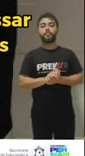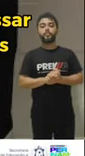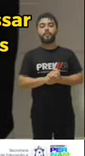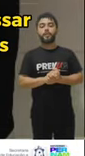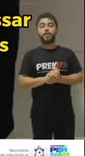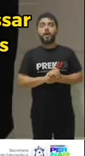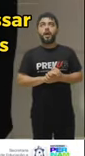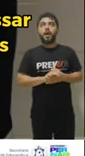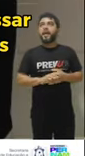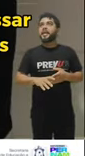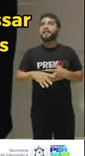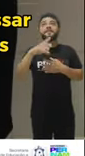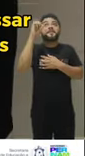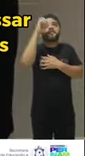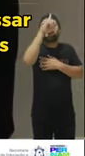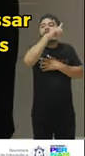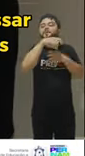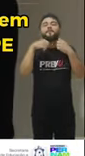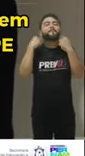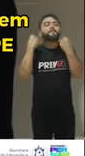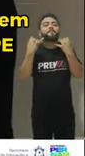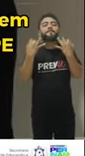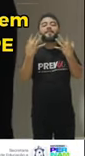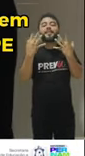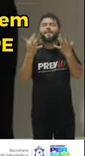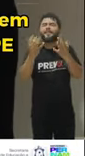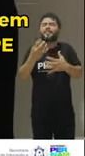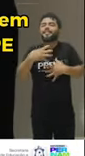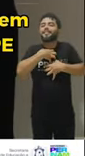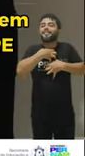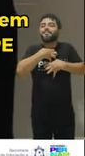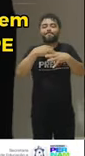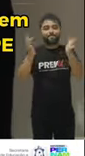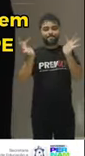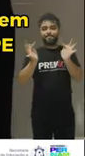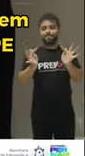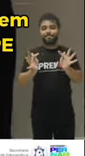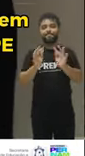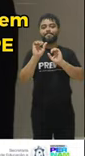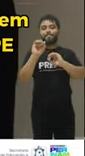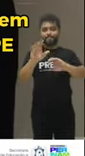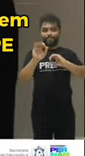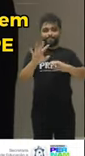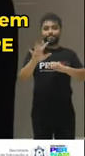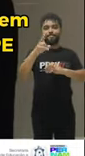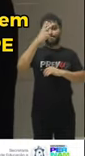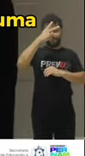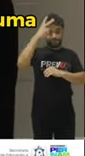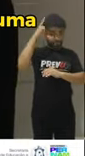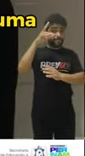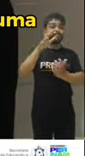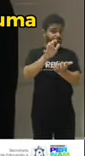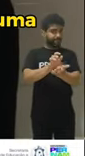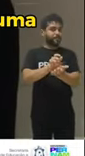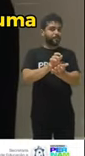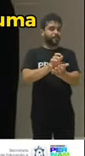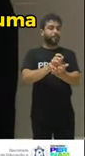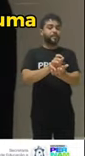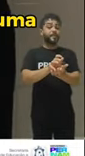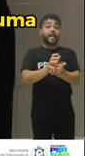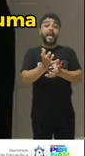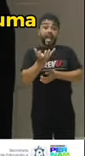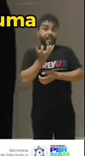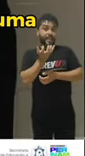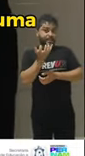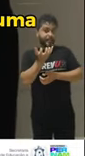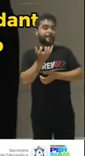não tenho como expressar somente em palavras a felicidade que tenho em lecionar pelo PREVUP. E se eu pudesse